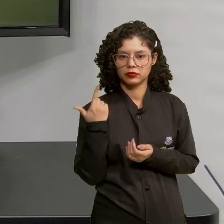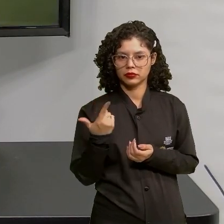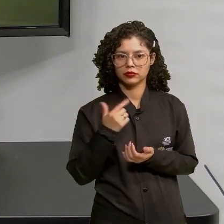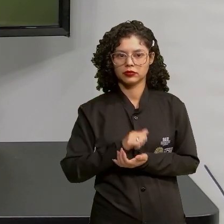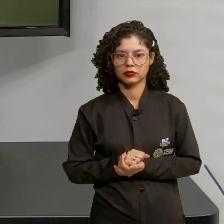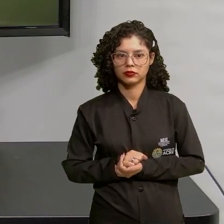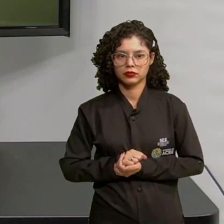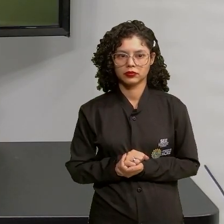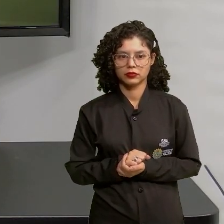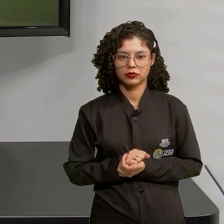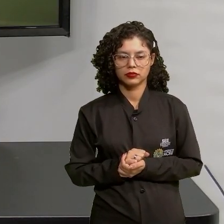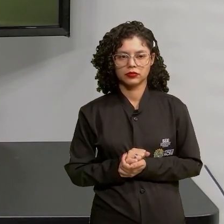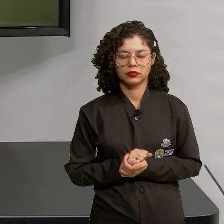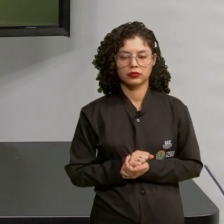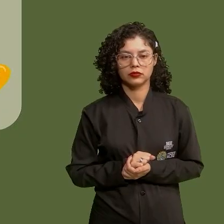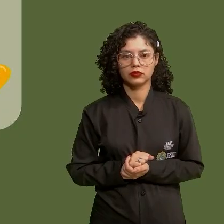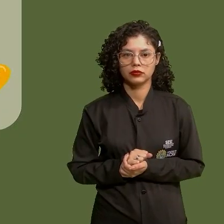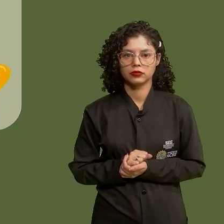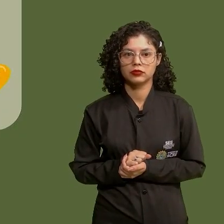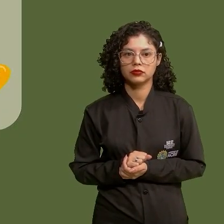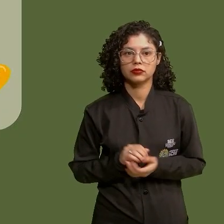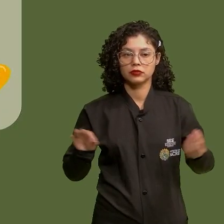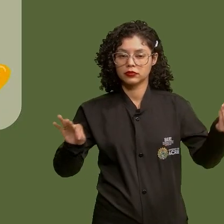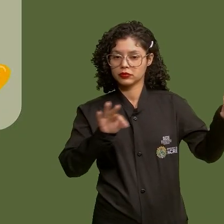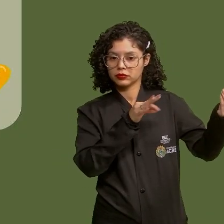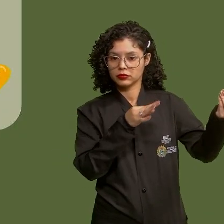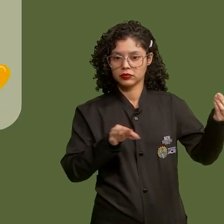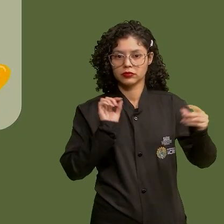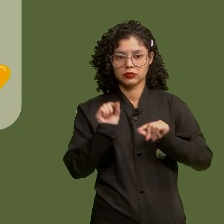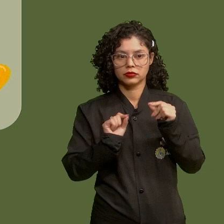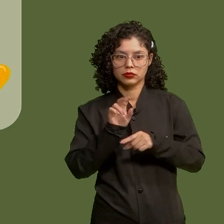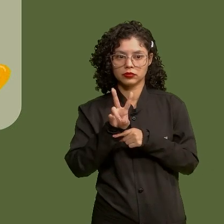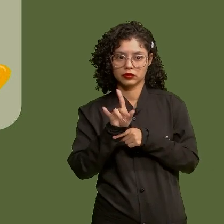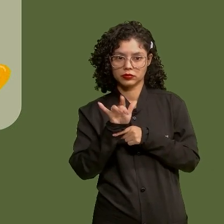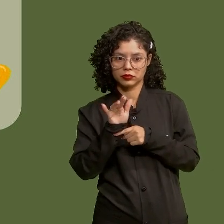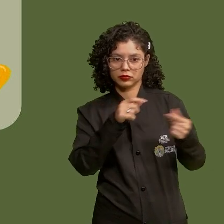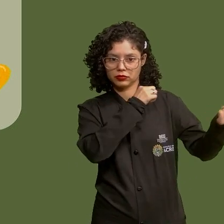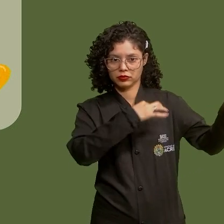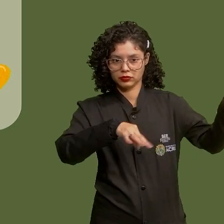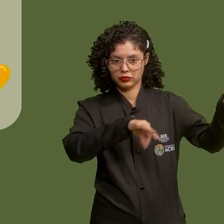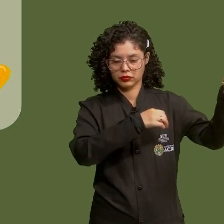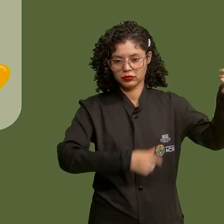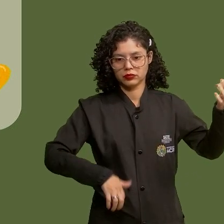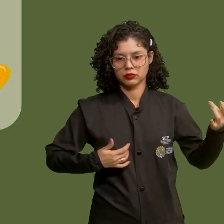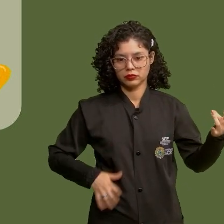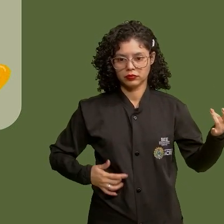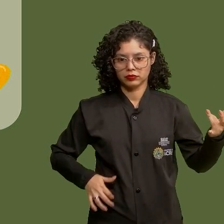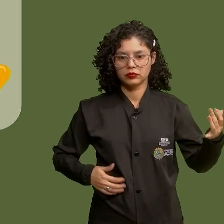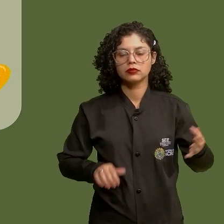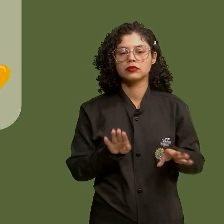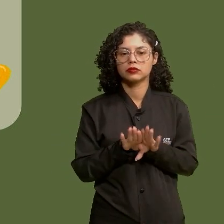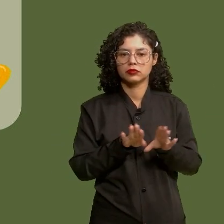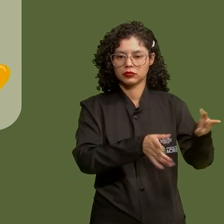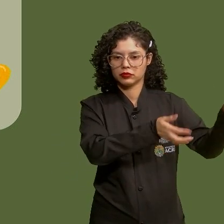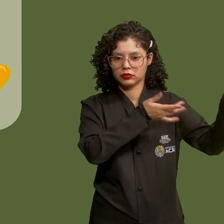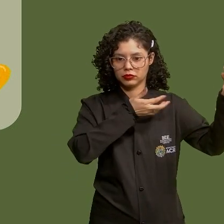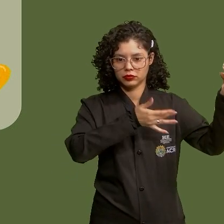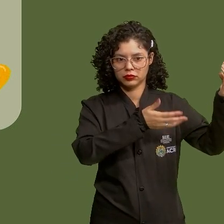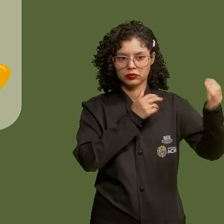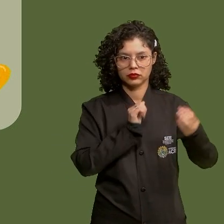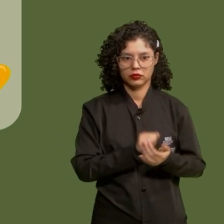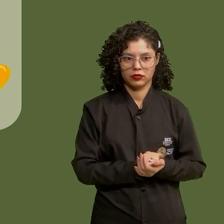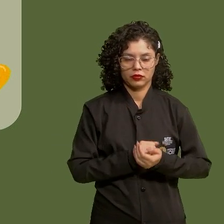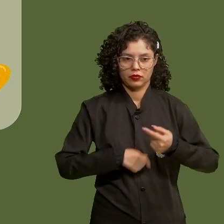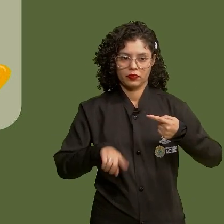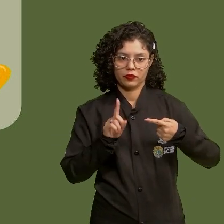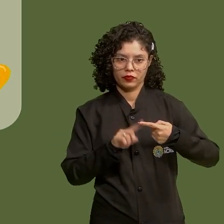agora. Os instrumentos de corda, como o violino, a guitarra e a harpa. O violino, por exemplo, ele